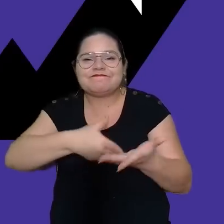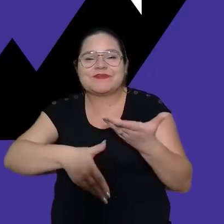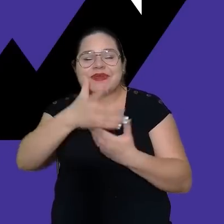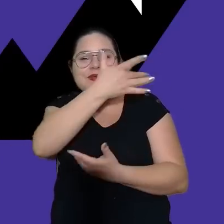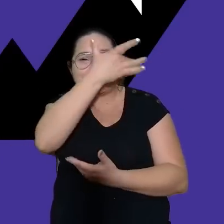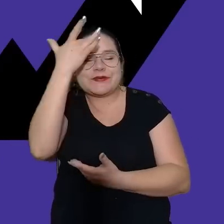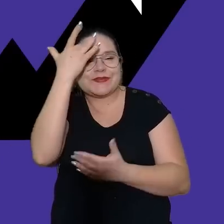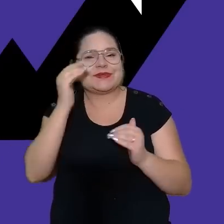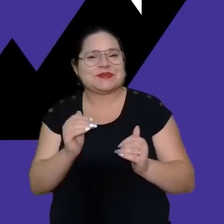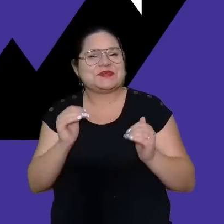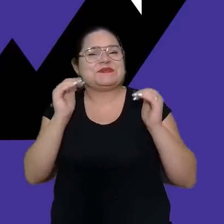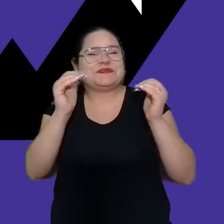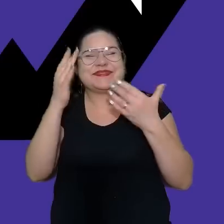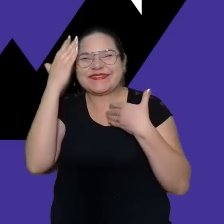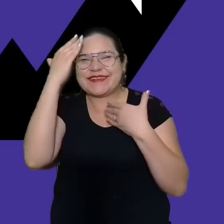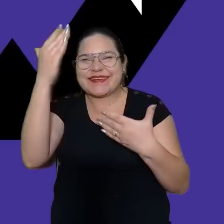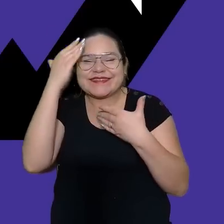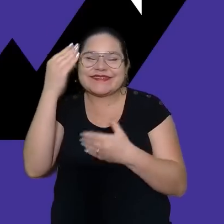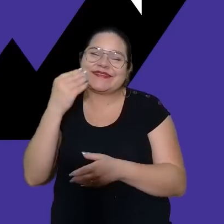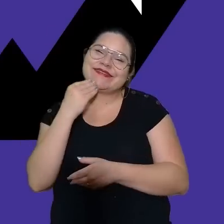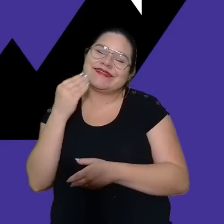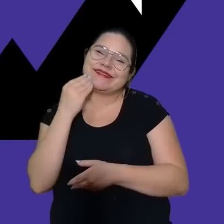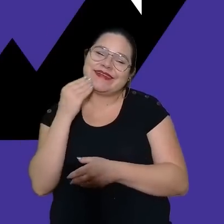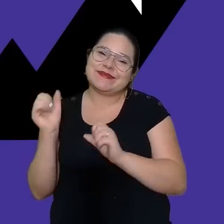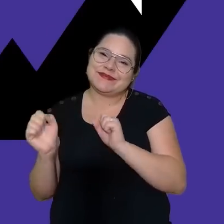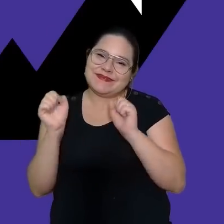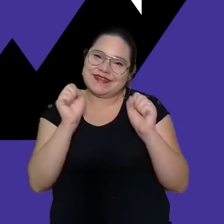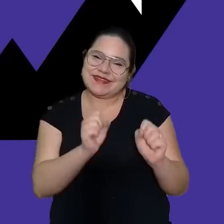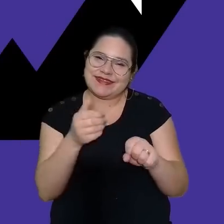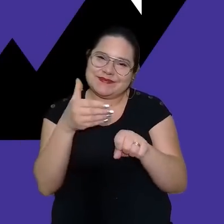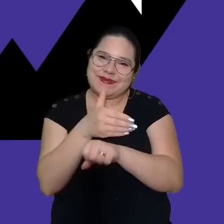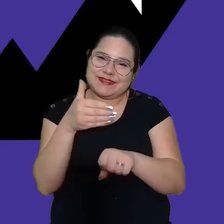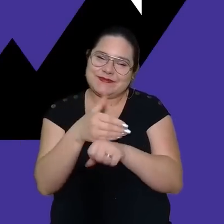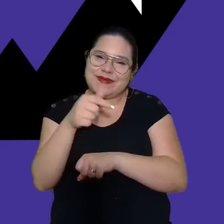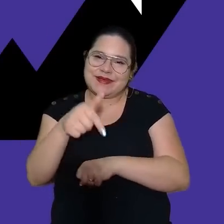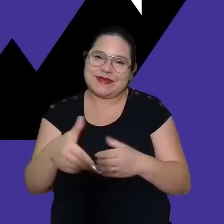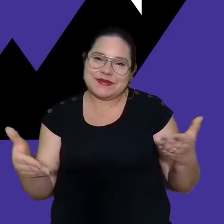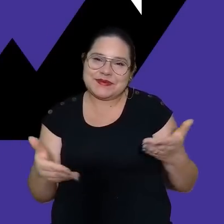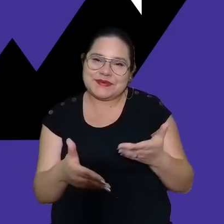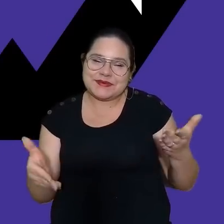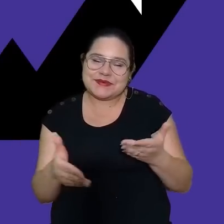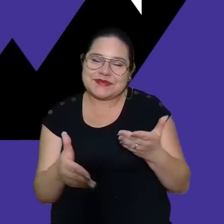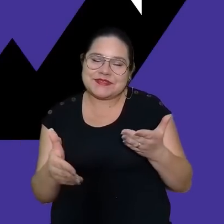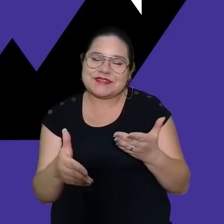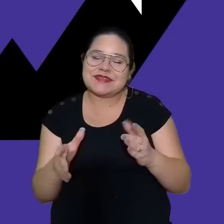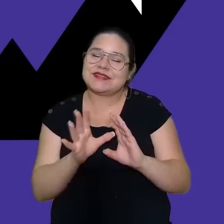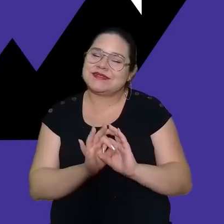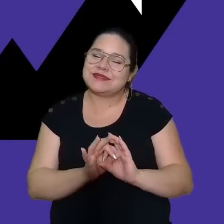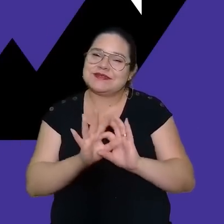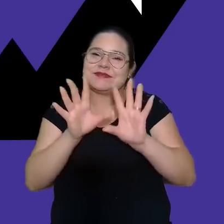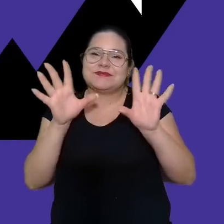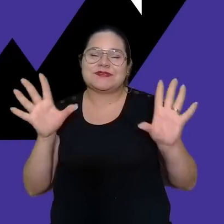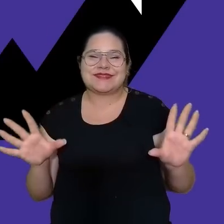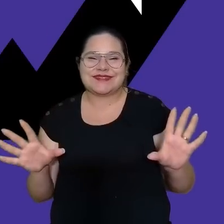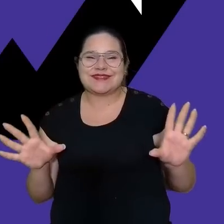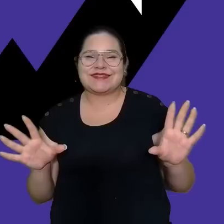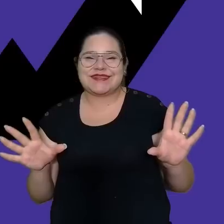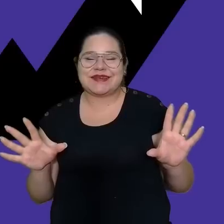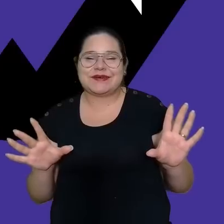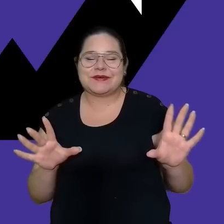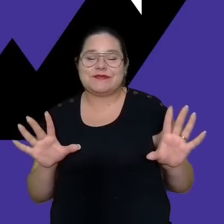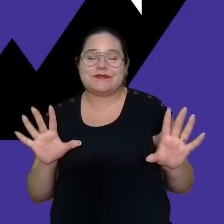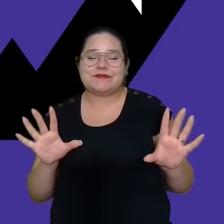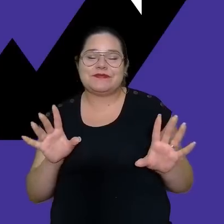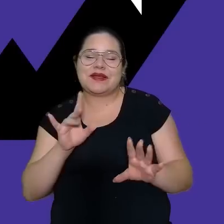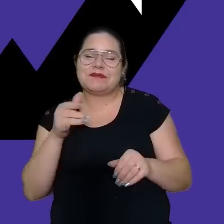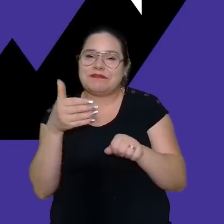Então, agradecer essa possibilidade dessa participação e nos colocar à disposição para eventuais novas